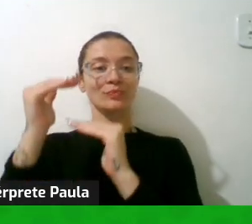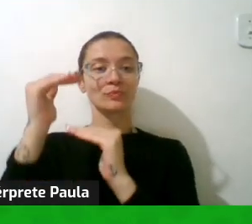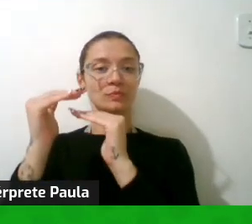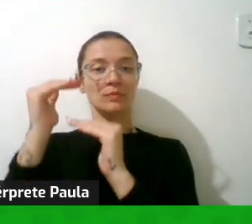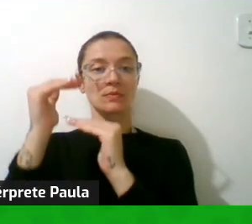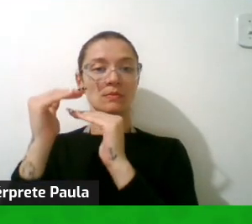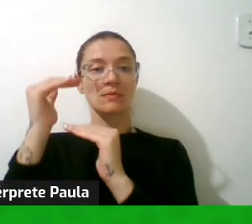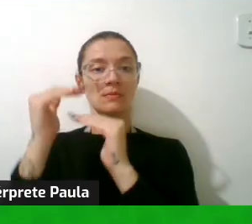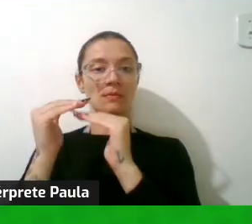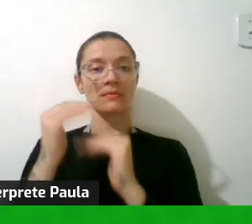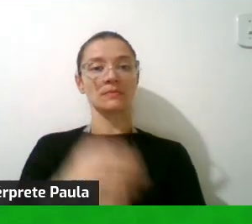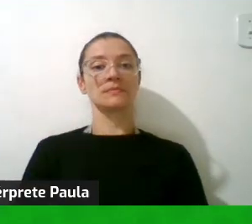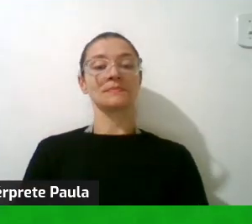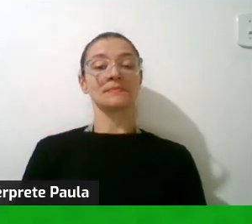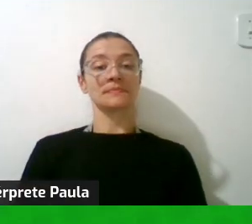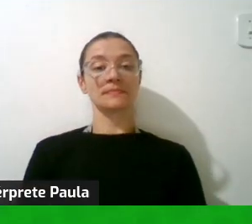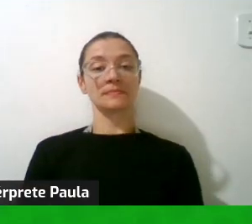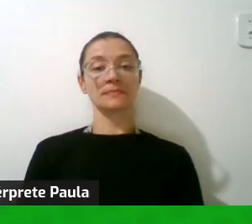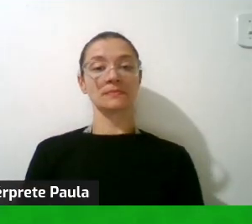que vai ser esse carinha aqui.